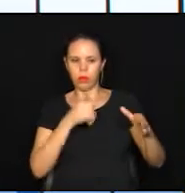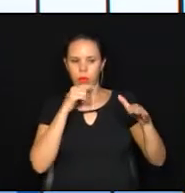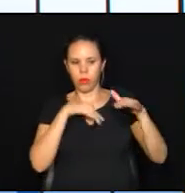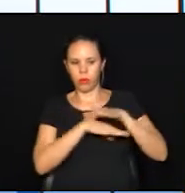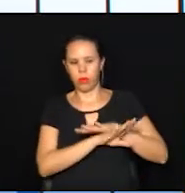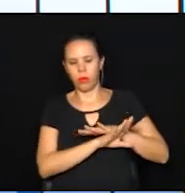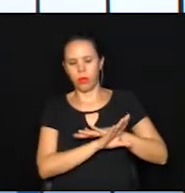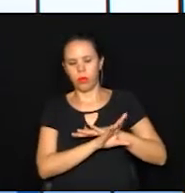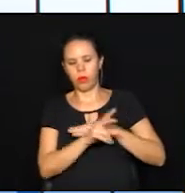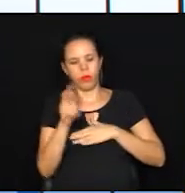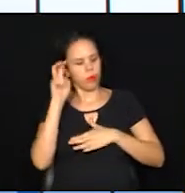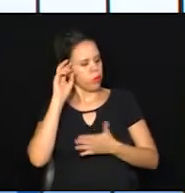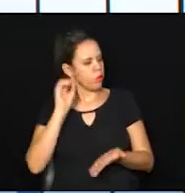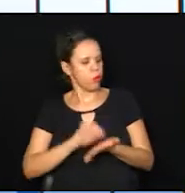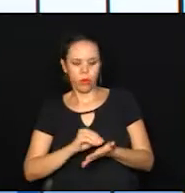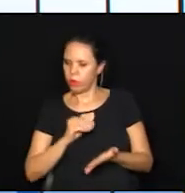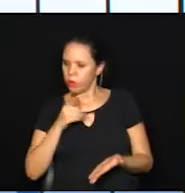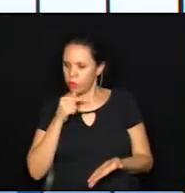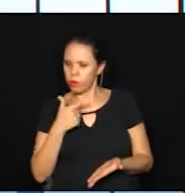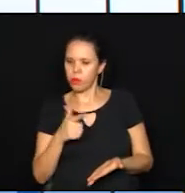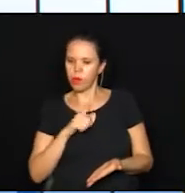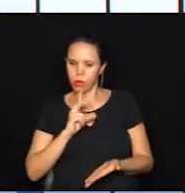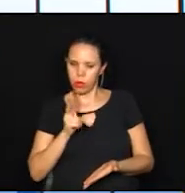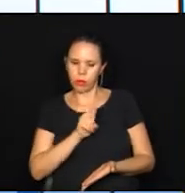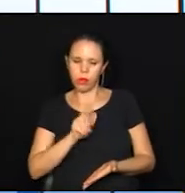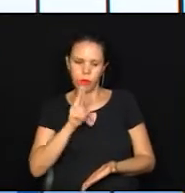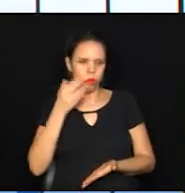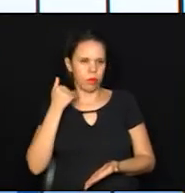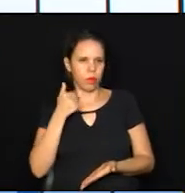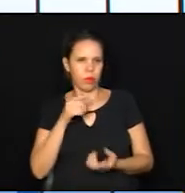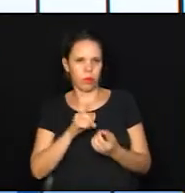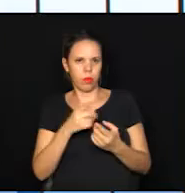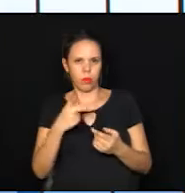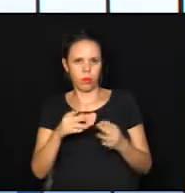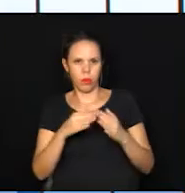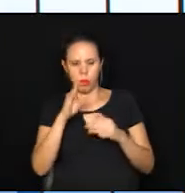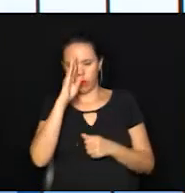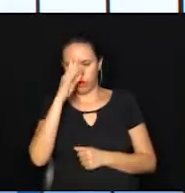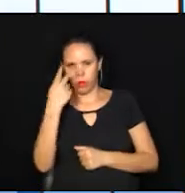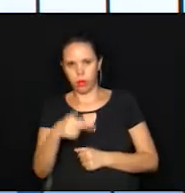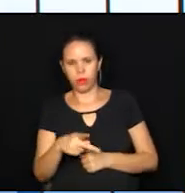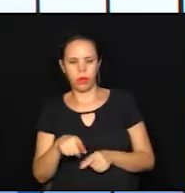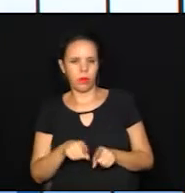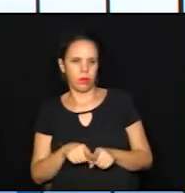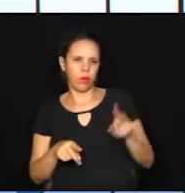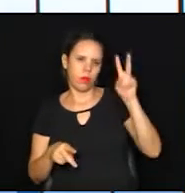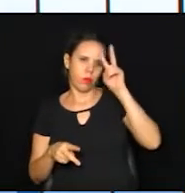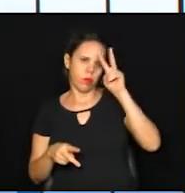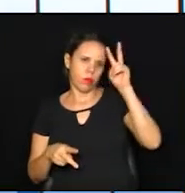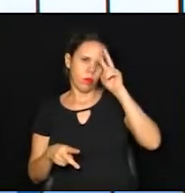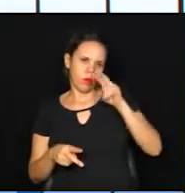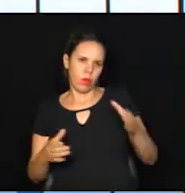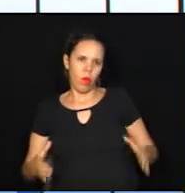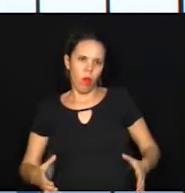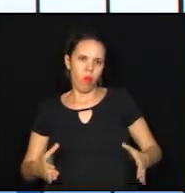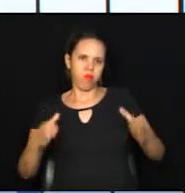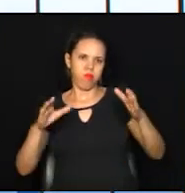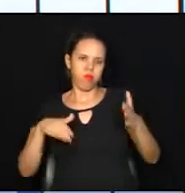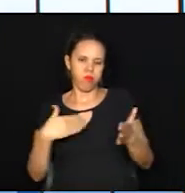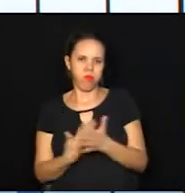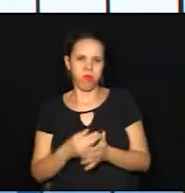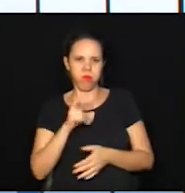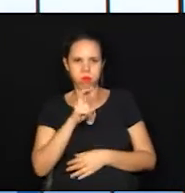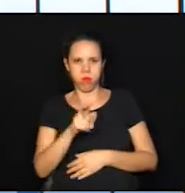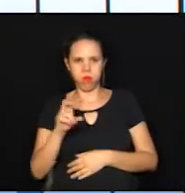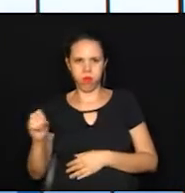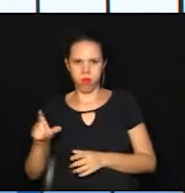reserva para que na quinta você possa aí utilizar para os serviços essenciais. Lembrando que uma caixa d'água de até 500